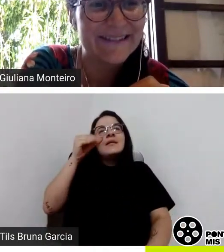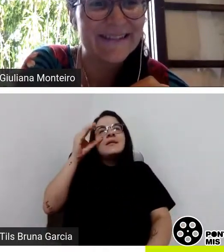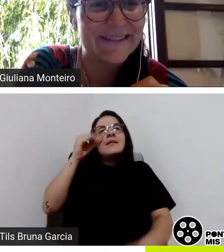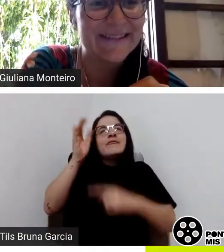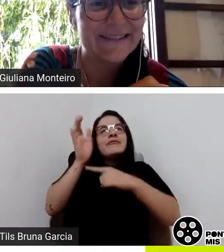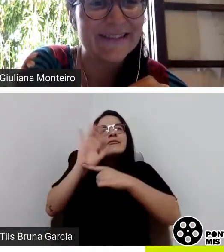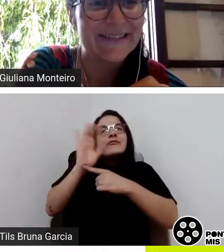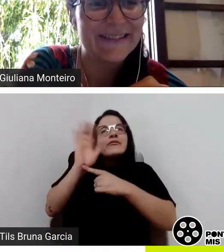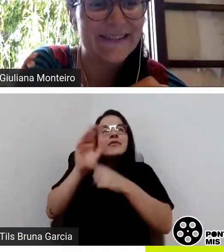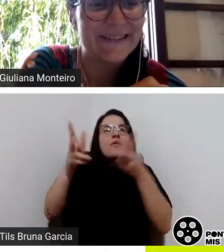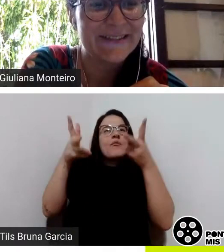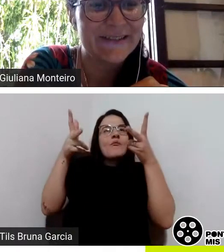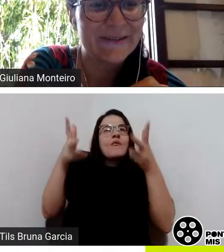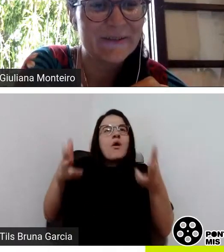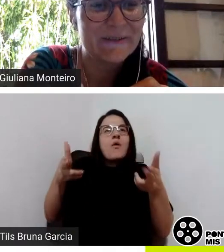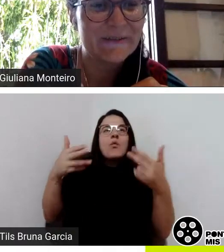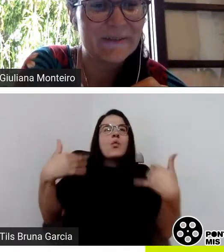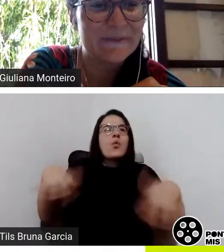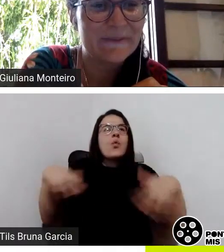efeito, igualzinho.